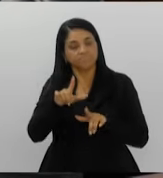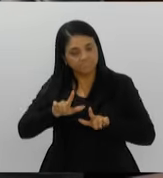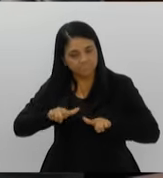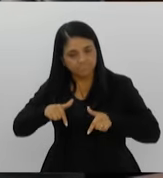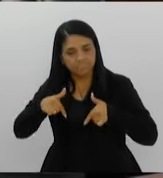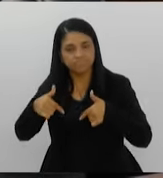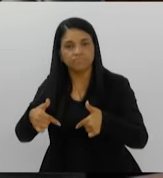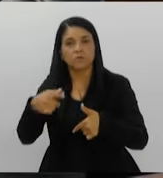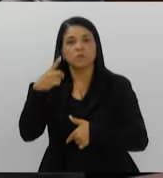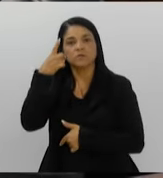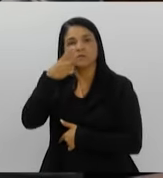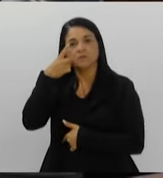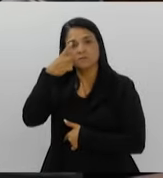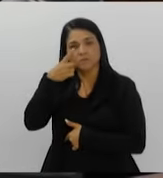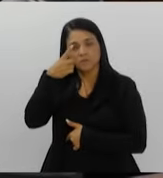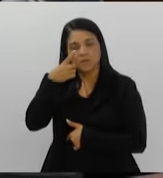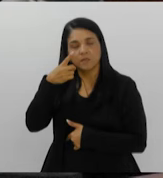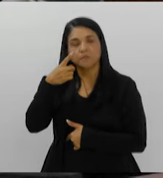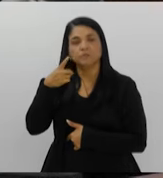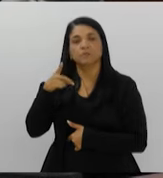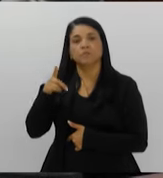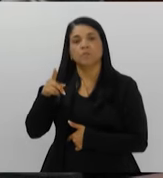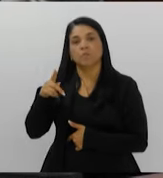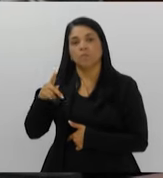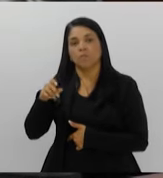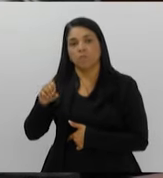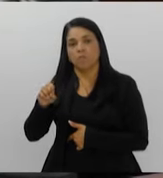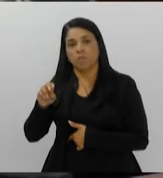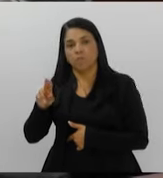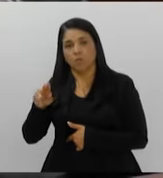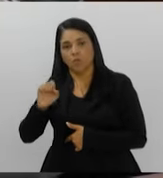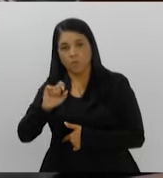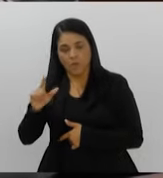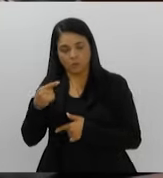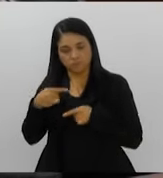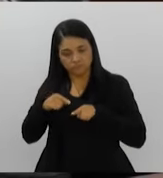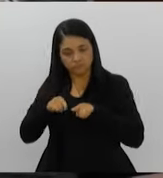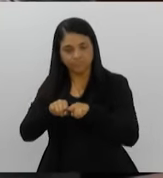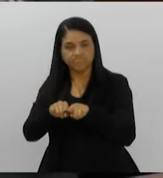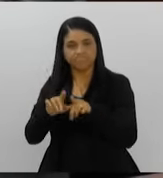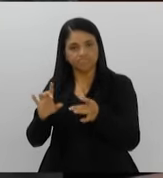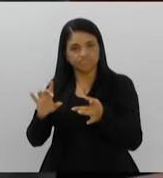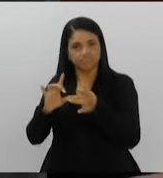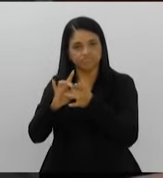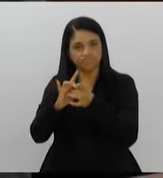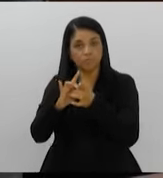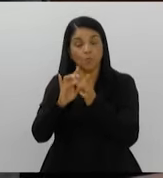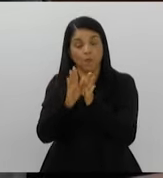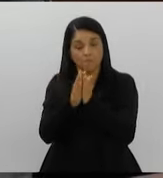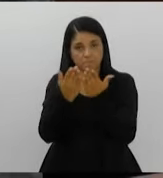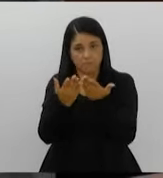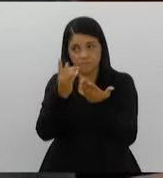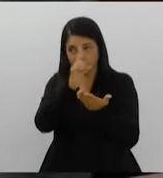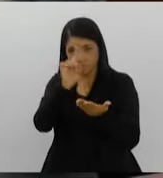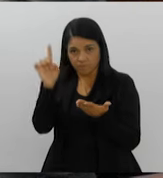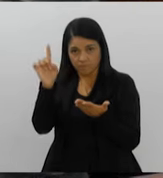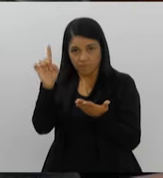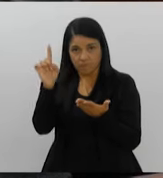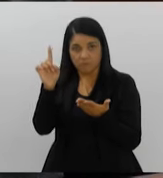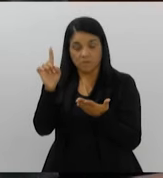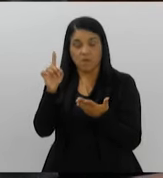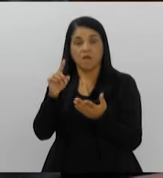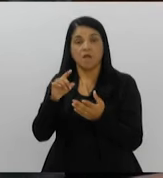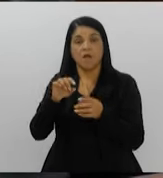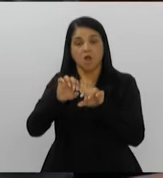iniciativa do deputado Paul Bell, e como a gente faz tudo conciliado, porque, como diz a Bíblia, a corda de três